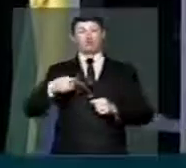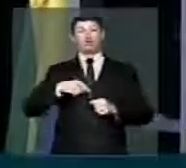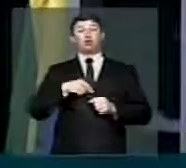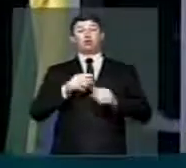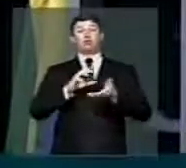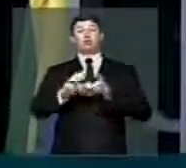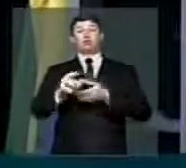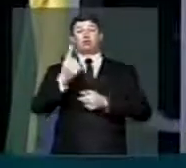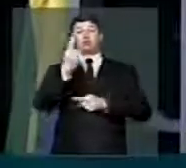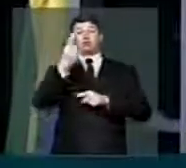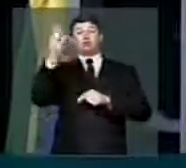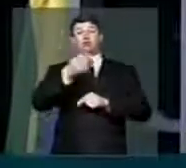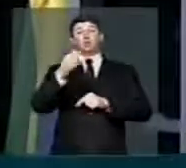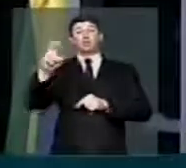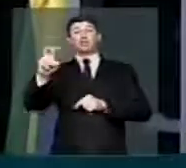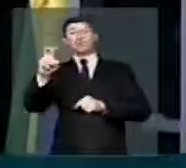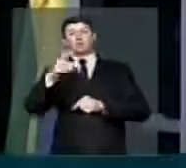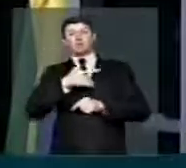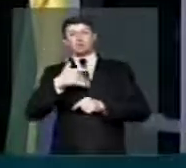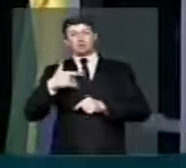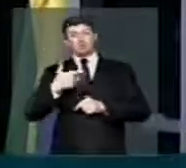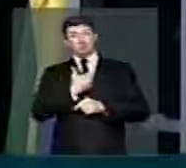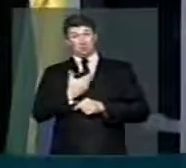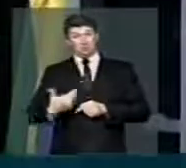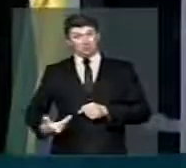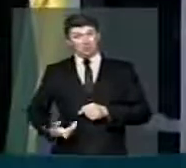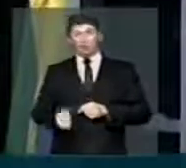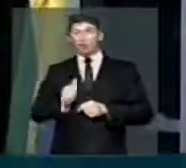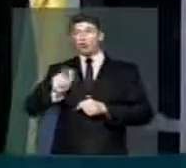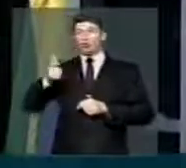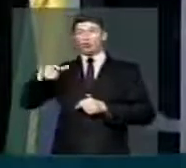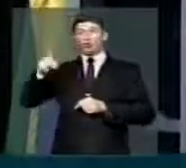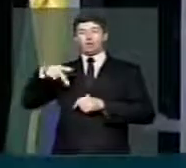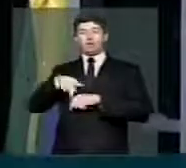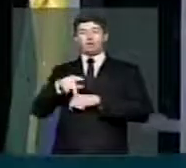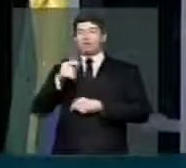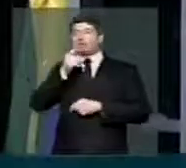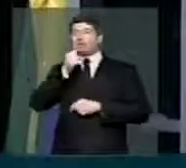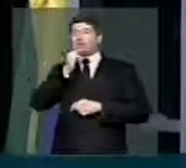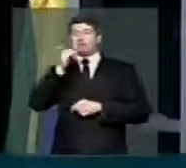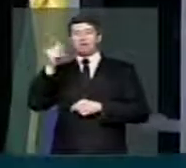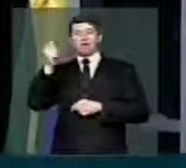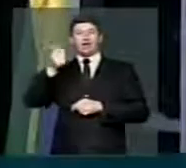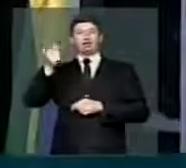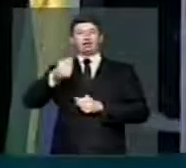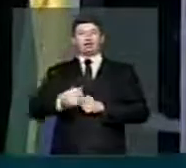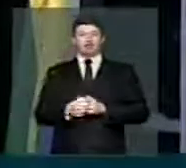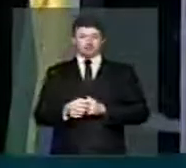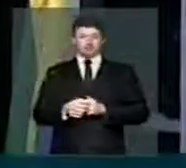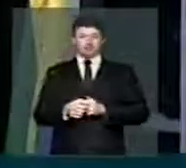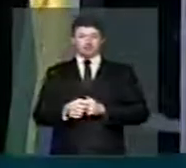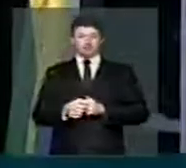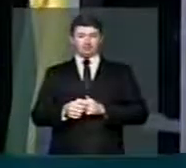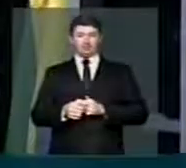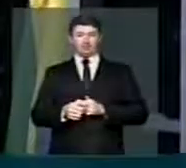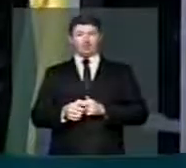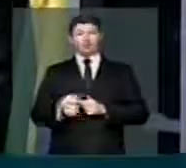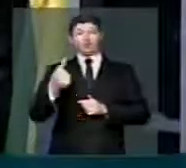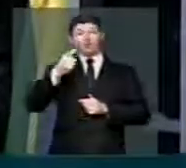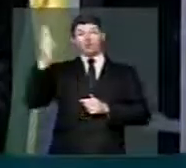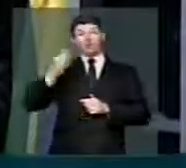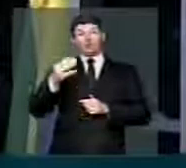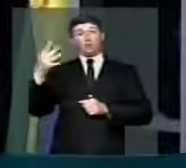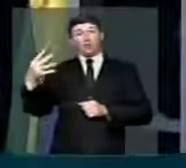quinto na saúde pública do que investe a Argentina. Nós estamos investindo 1/4 na